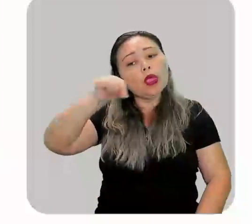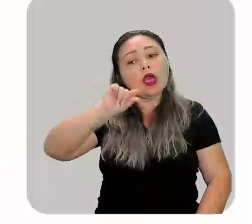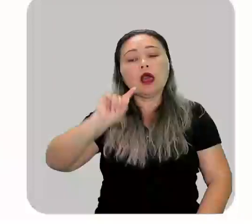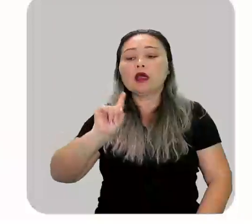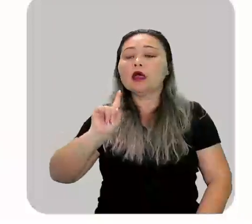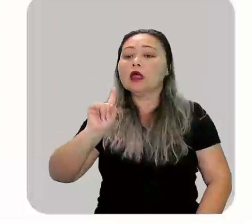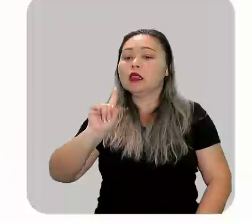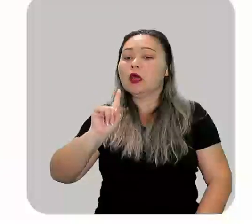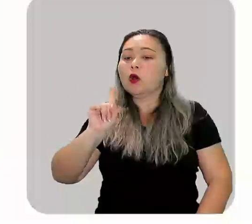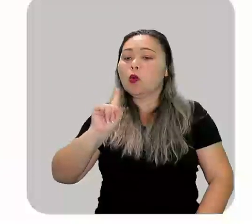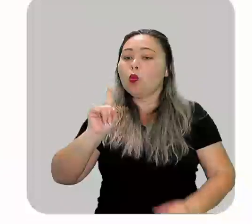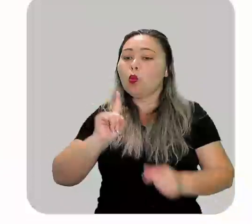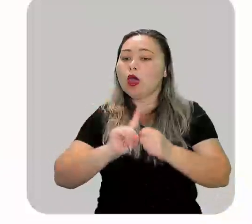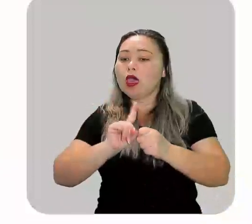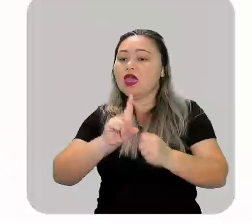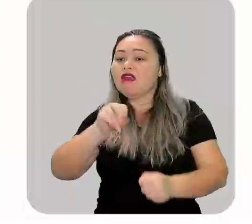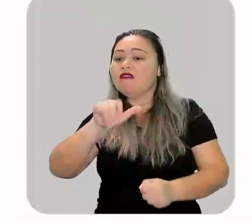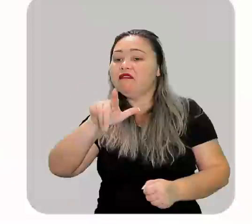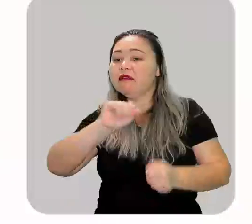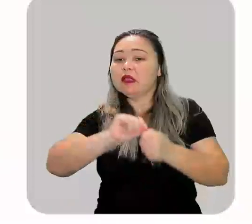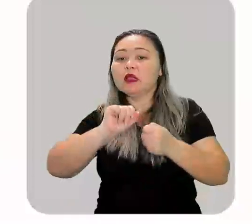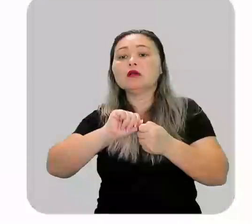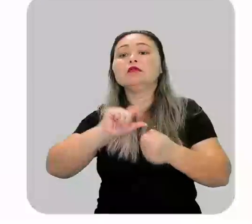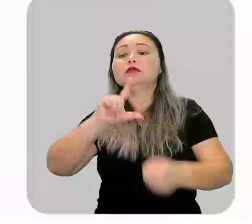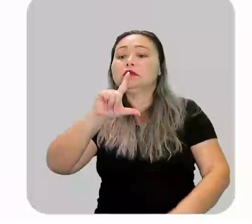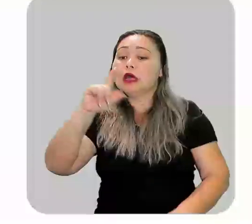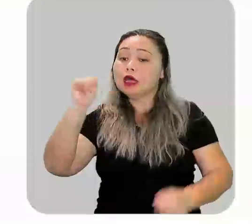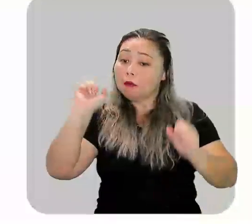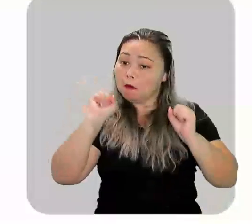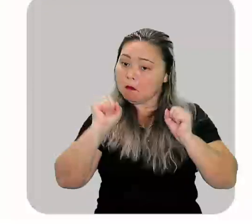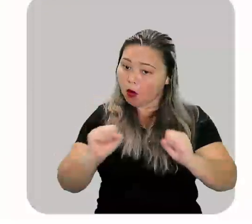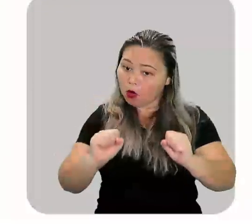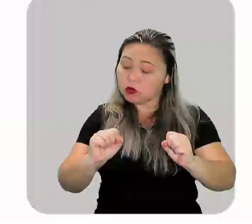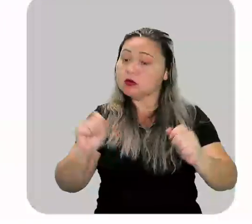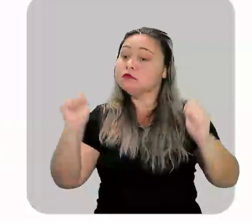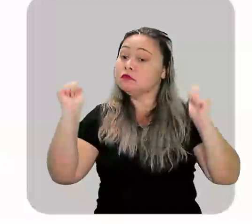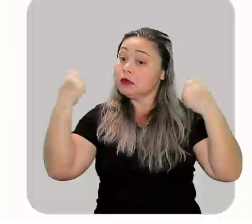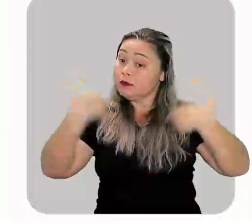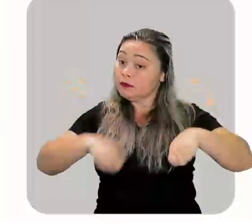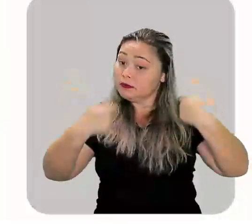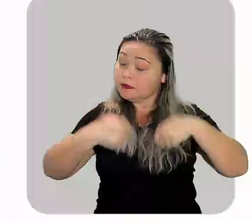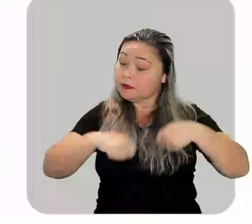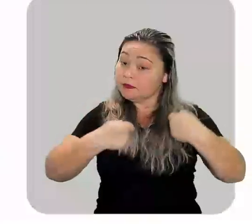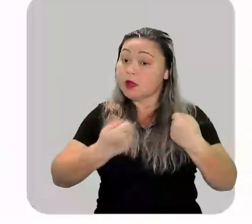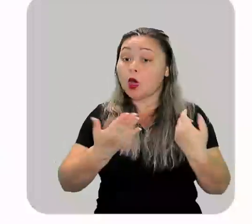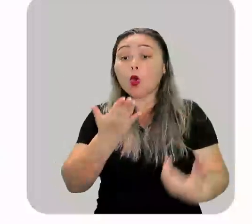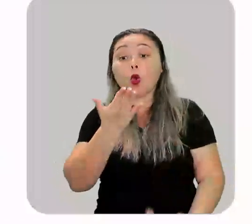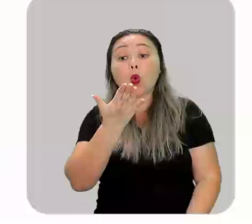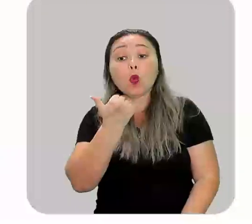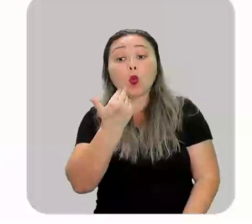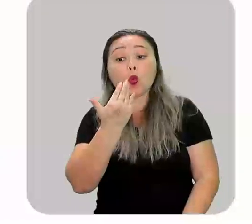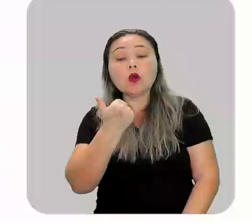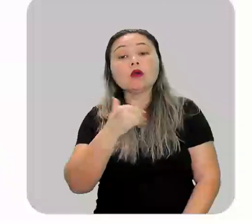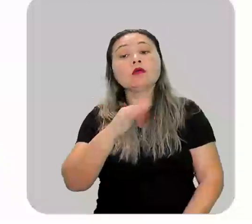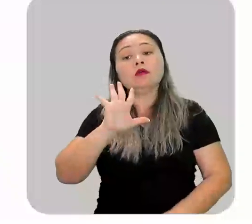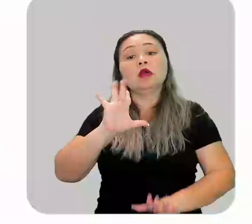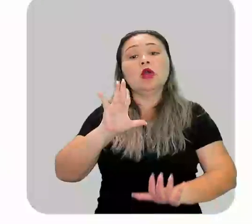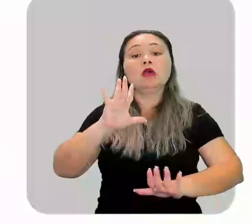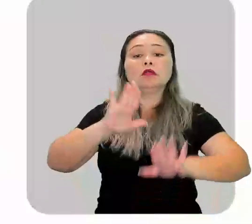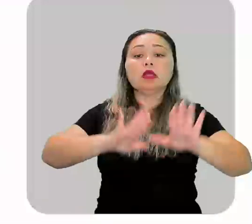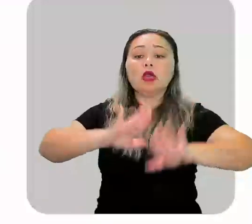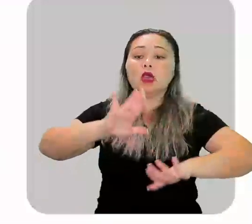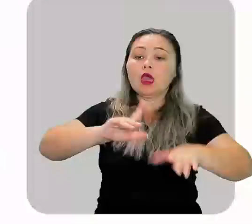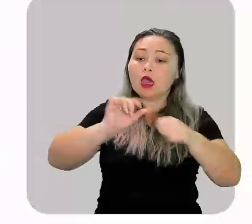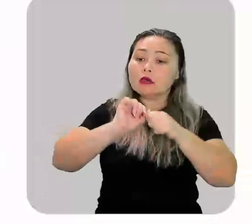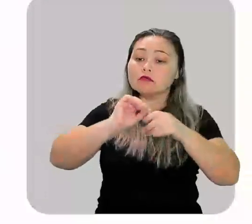e deve ser consumido diariamente, salvo algumas restrições. Para